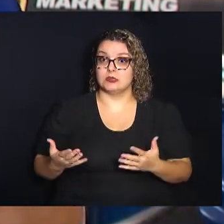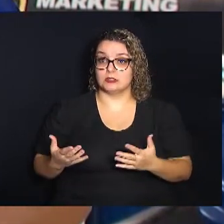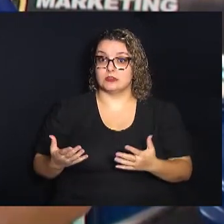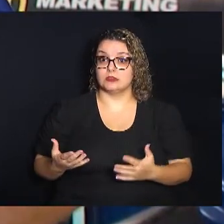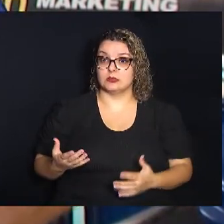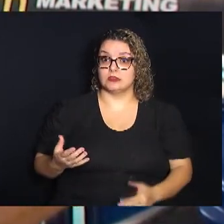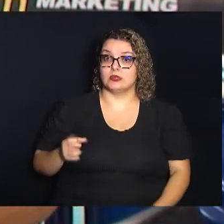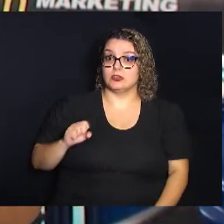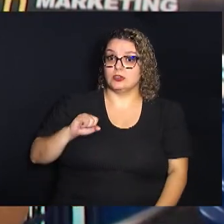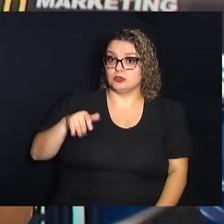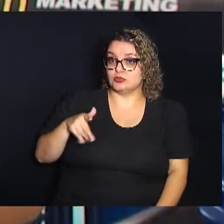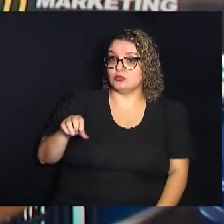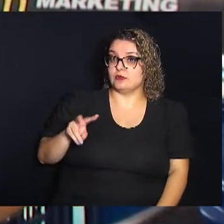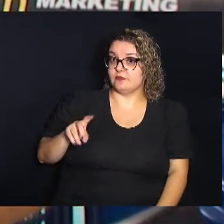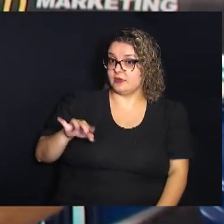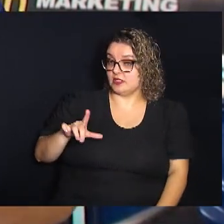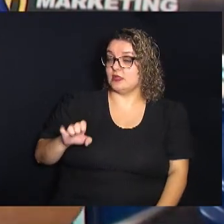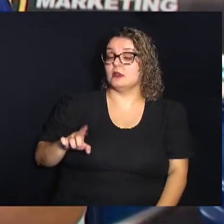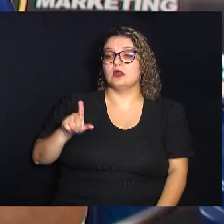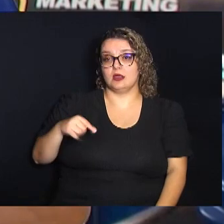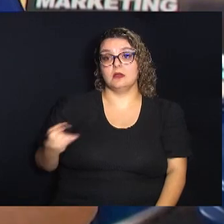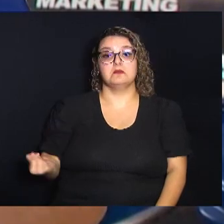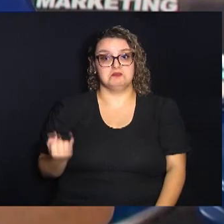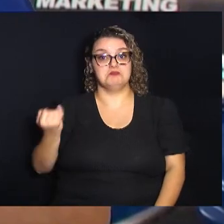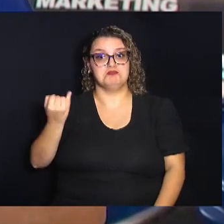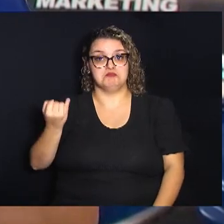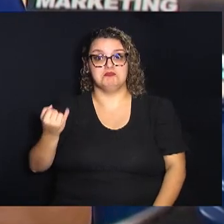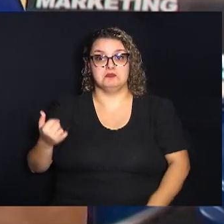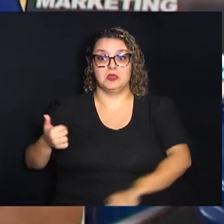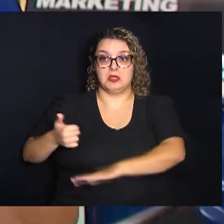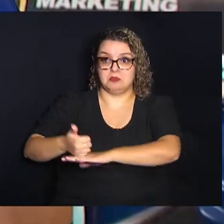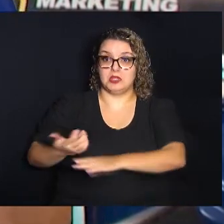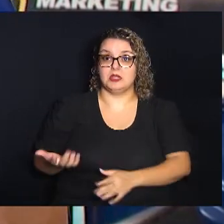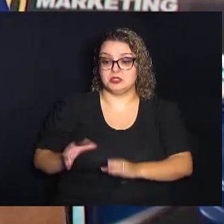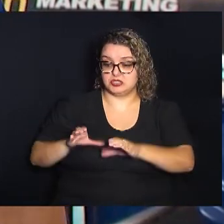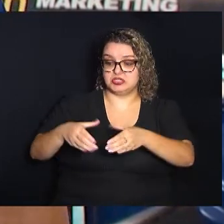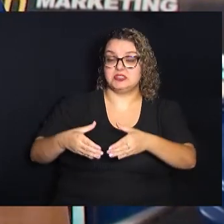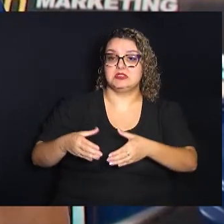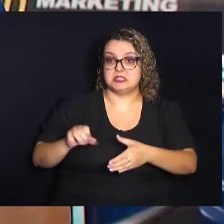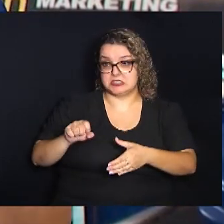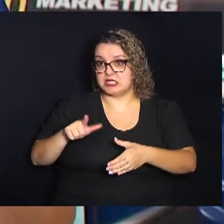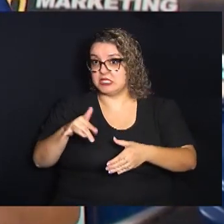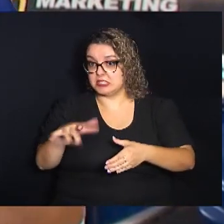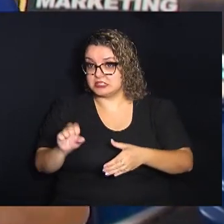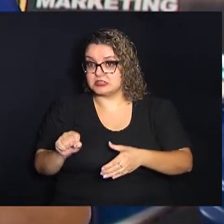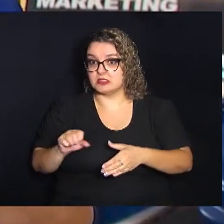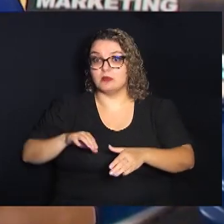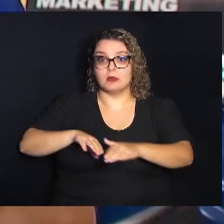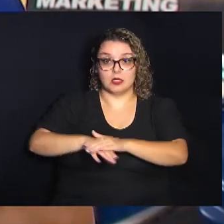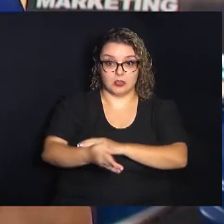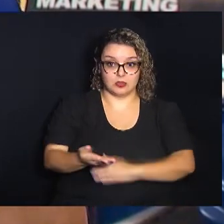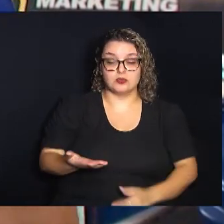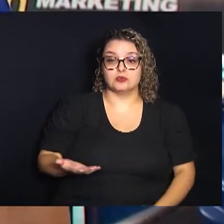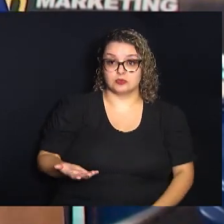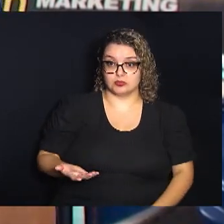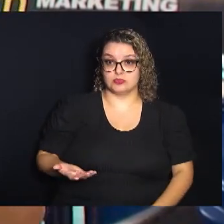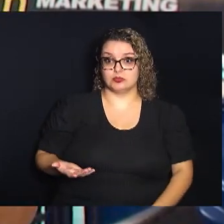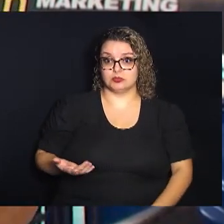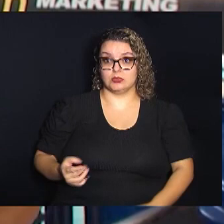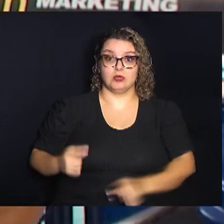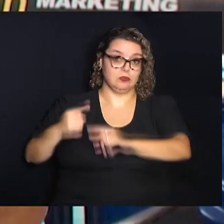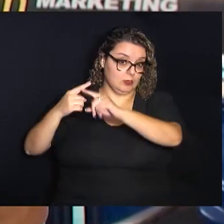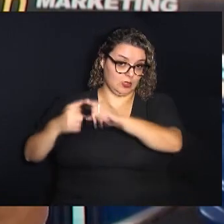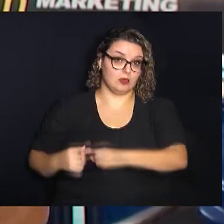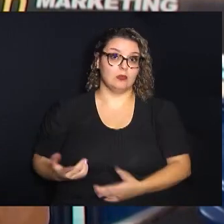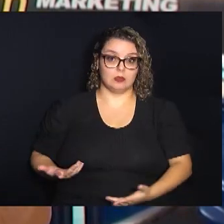Joinville são times qualificados também, que têm jogadores de seleção, que têm jogadores que estão acostumados a jogar